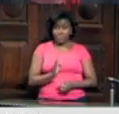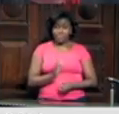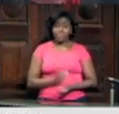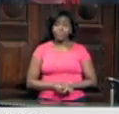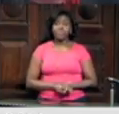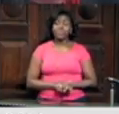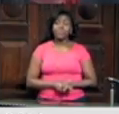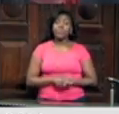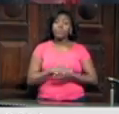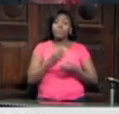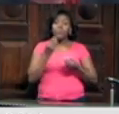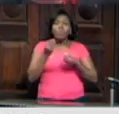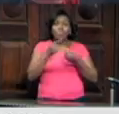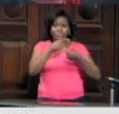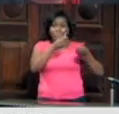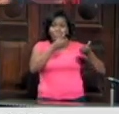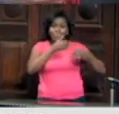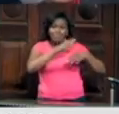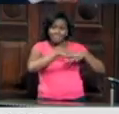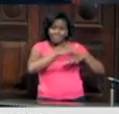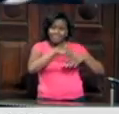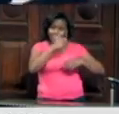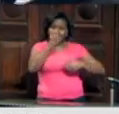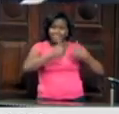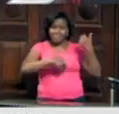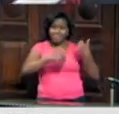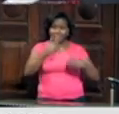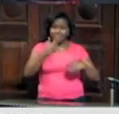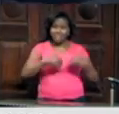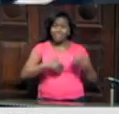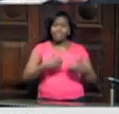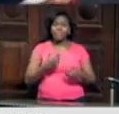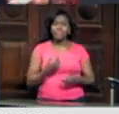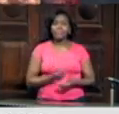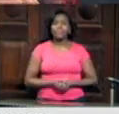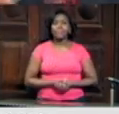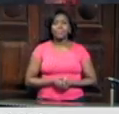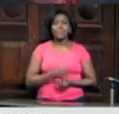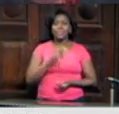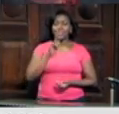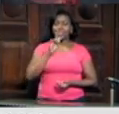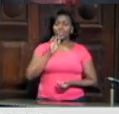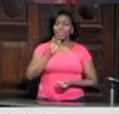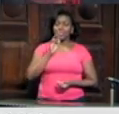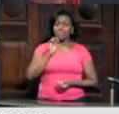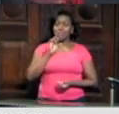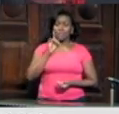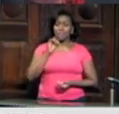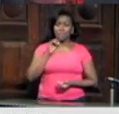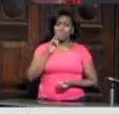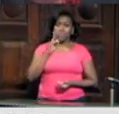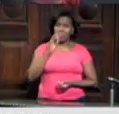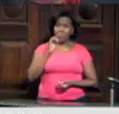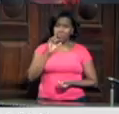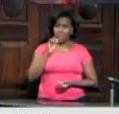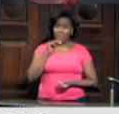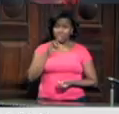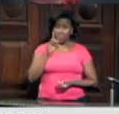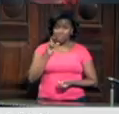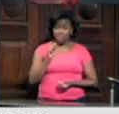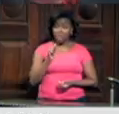Como disse aqui o nosso embaixador, né, Geraldo de Holanda,